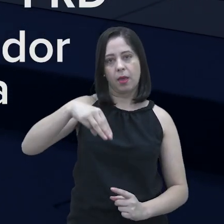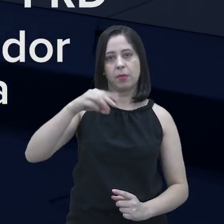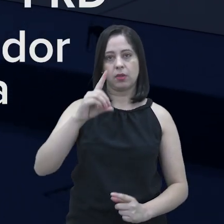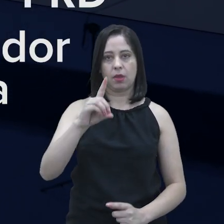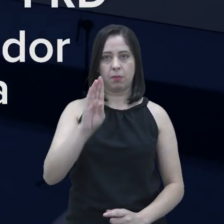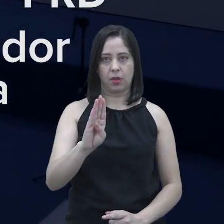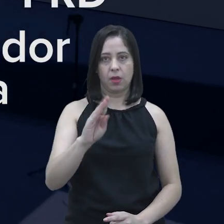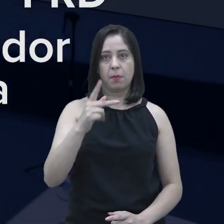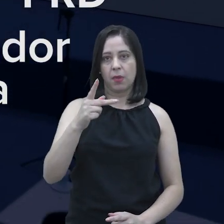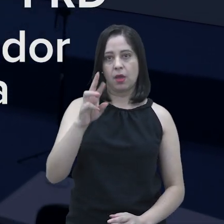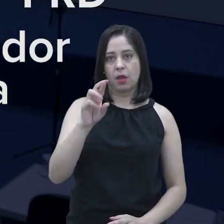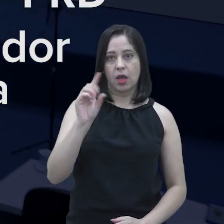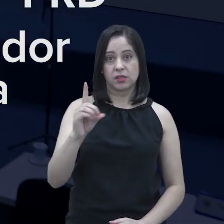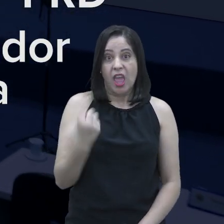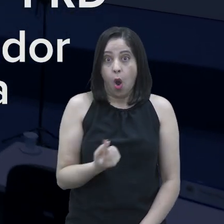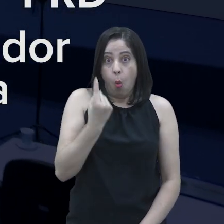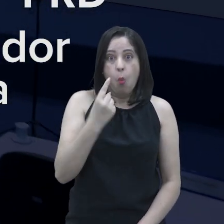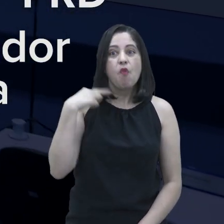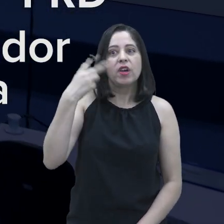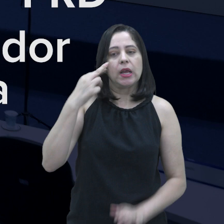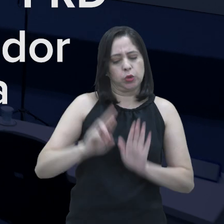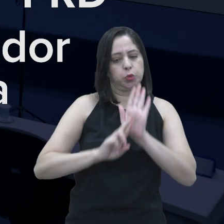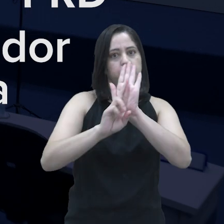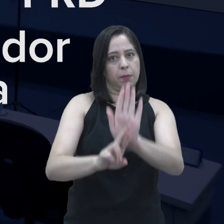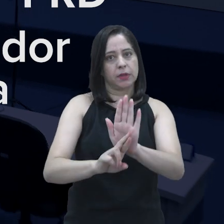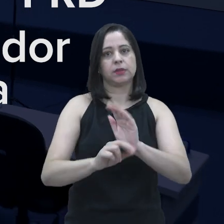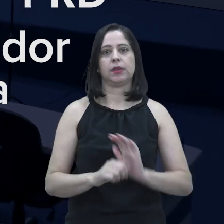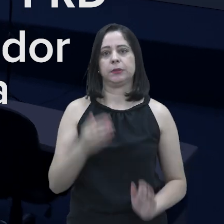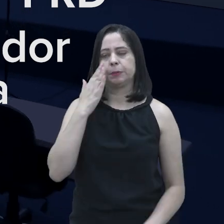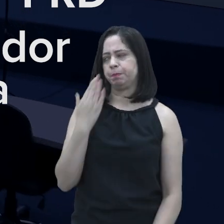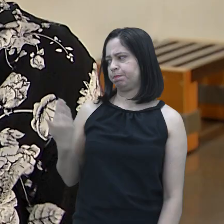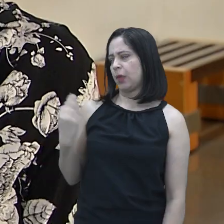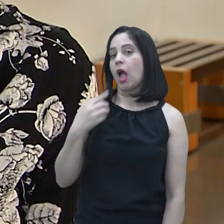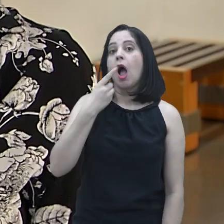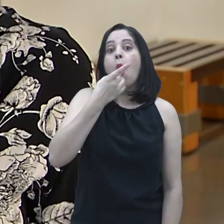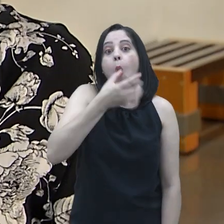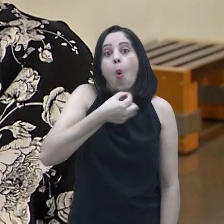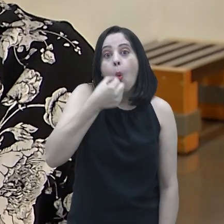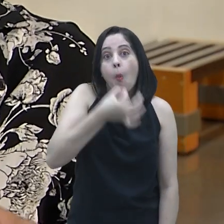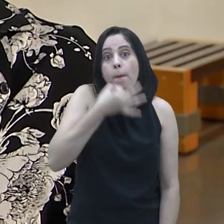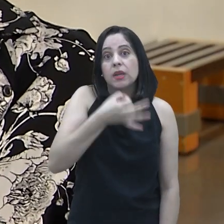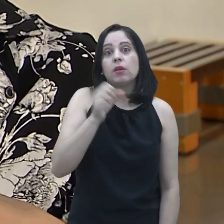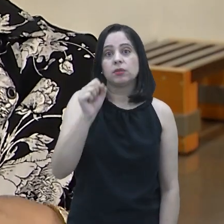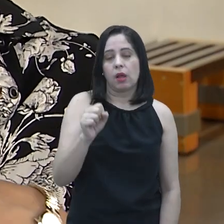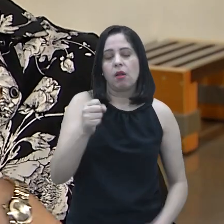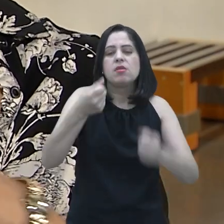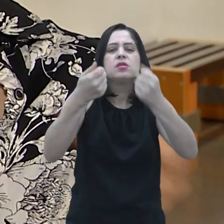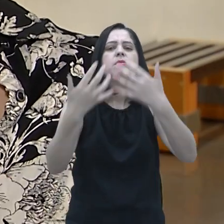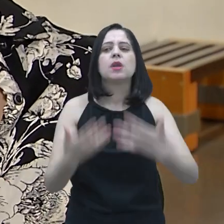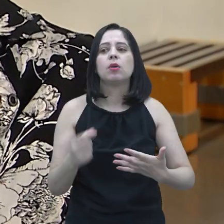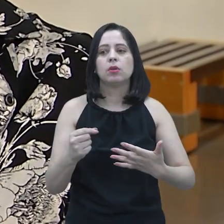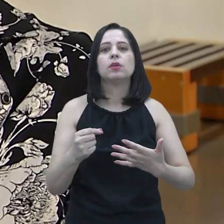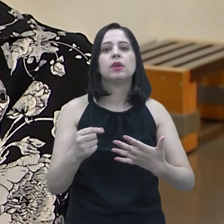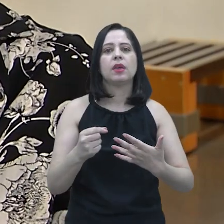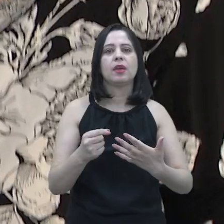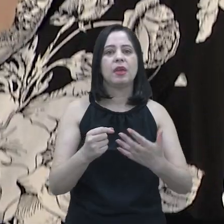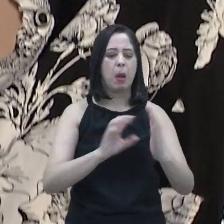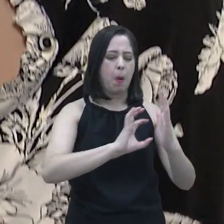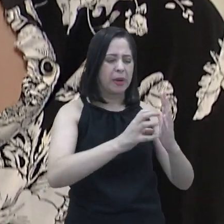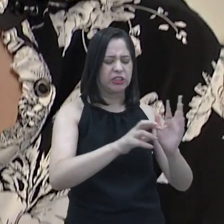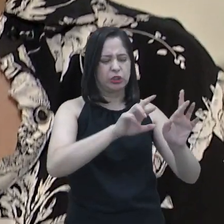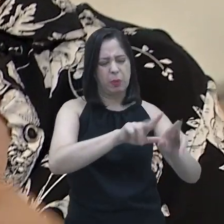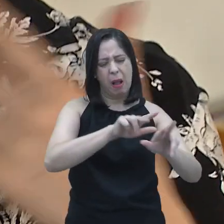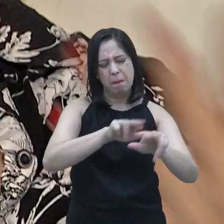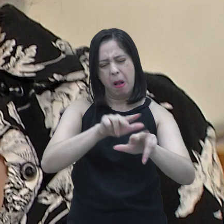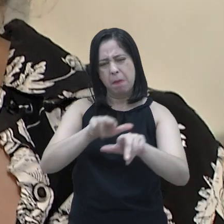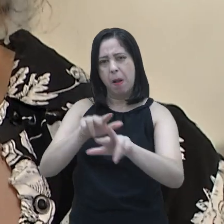PP, MDB e PRD possuem um vereador cada. Para essa socióloga, essa diversidade de partidos, mesmo